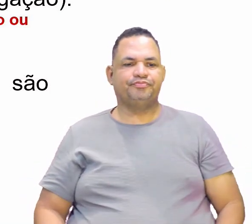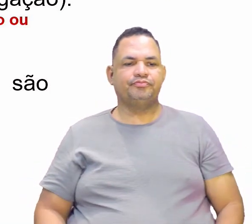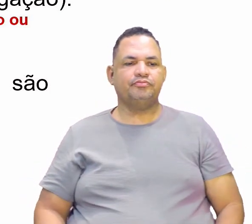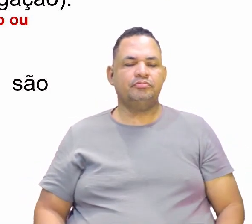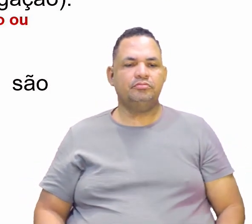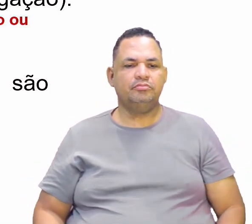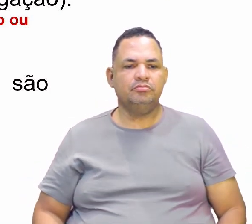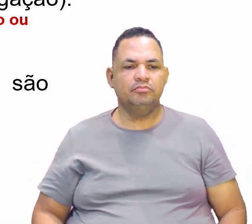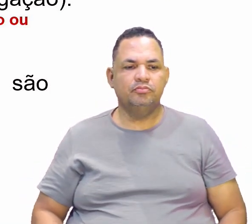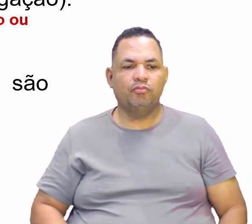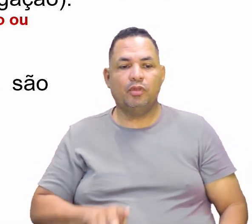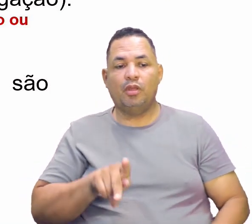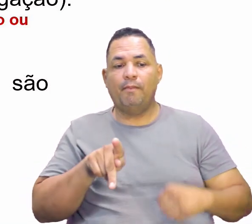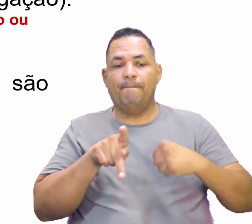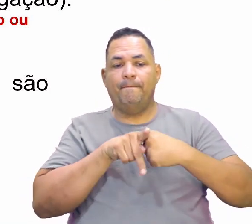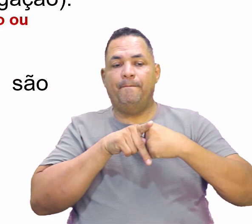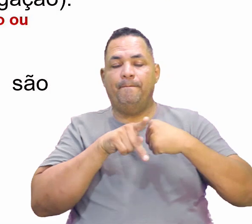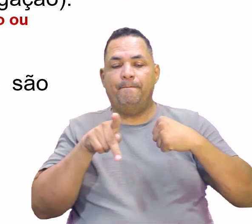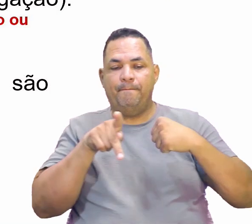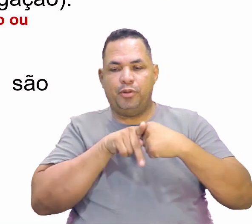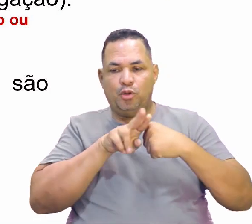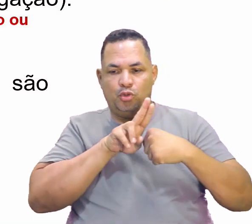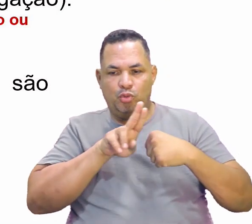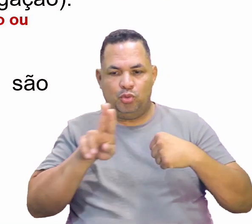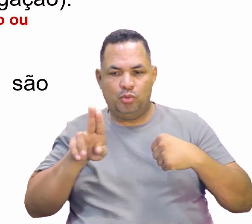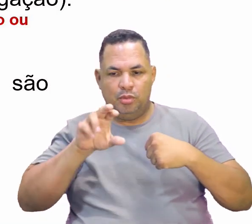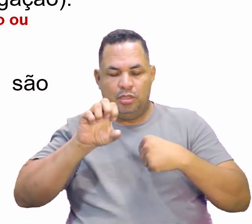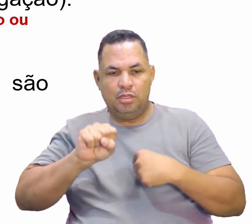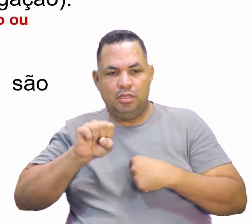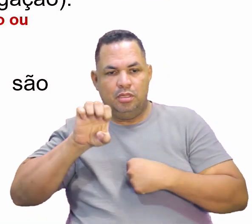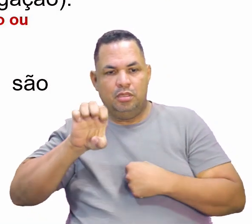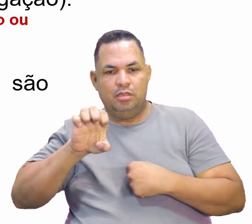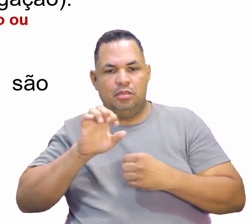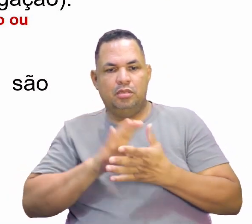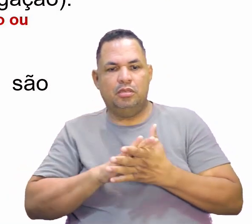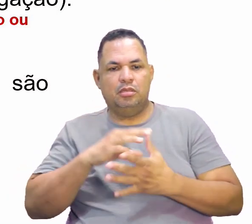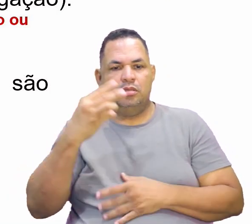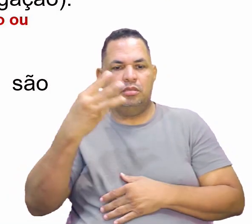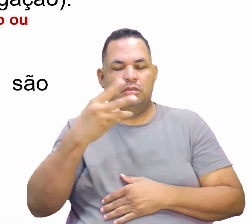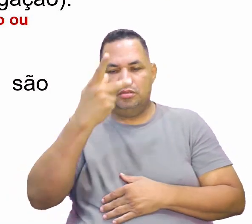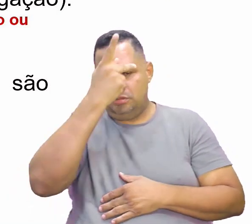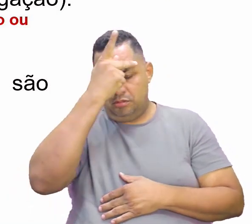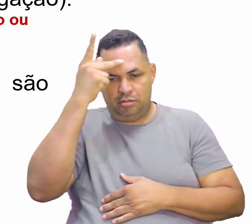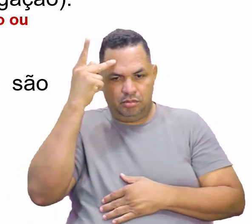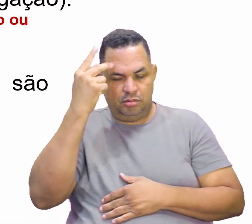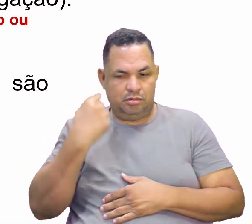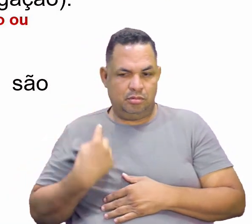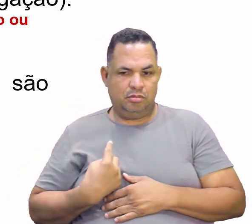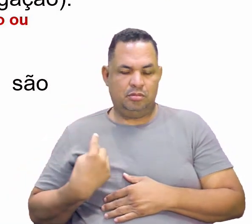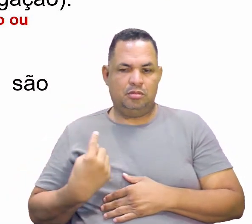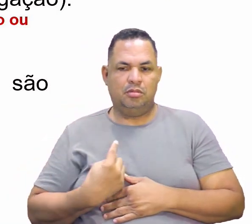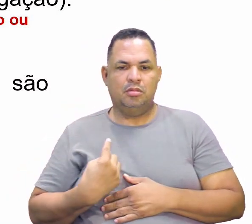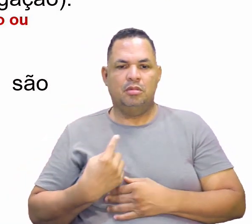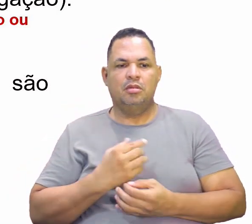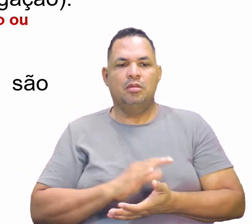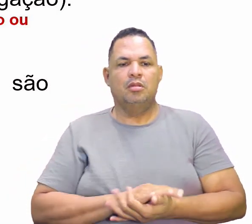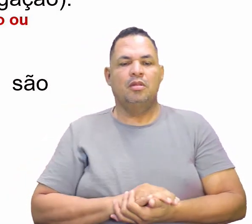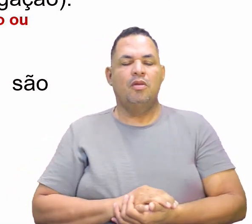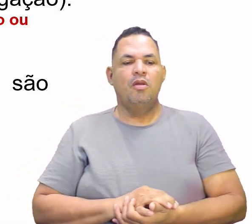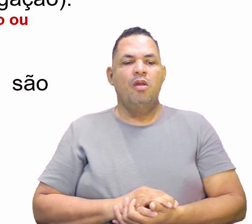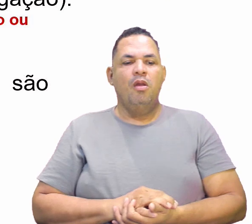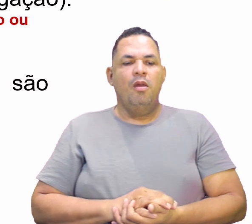uso do pronome si, mais o verbo na terceira pessoa do singular, sendo intransitivo, transitivo indireto ou